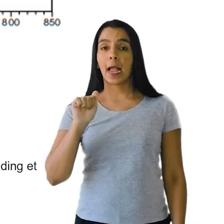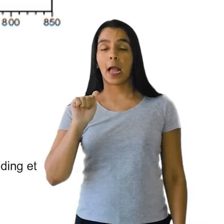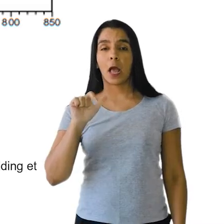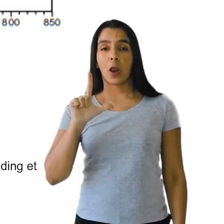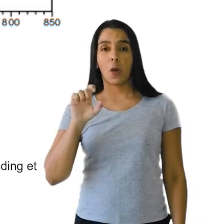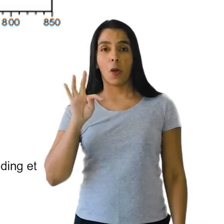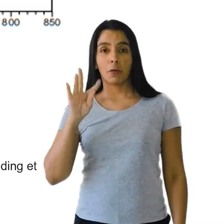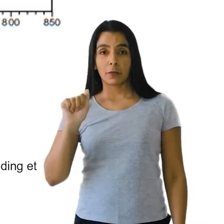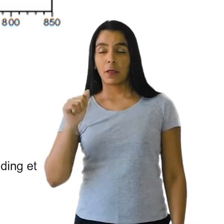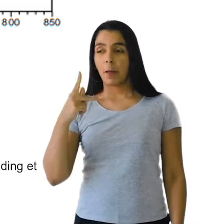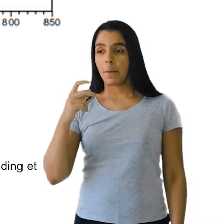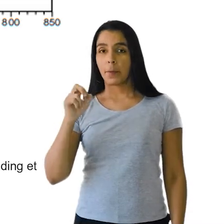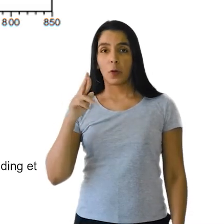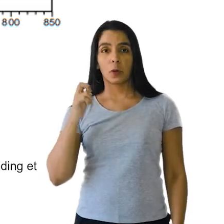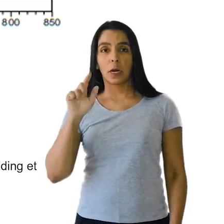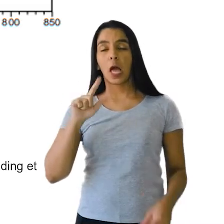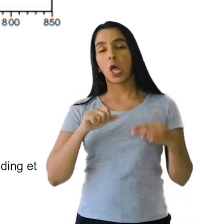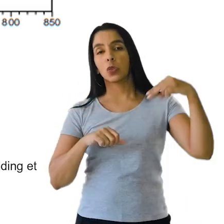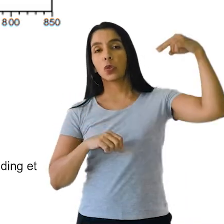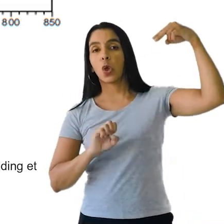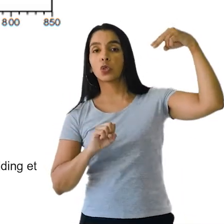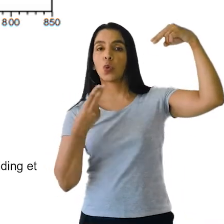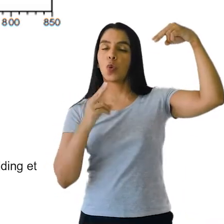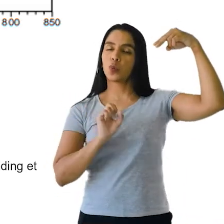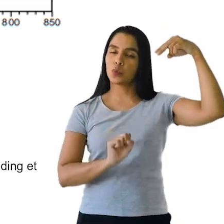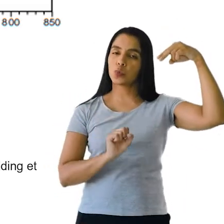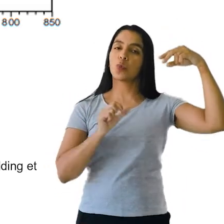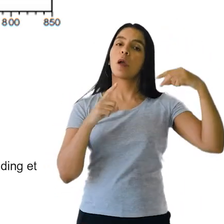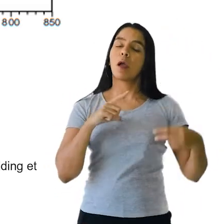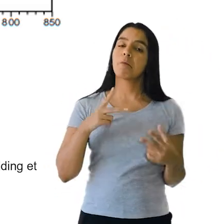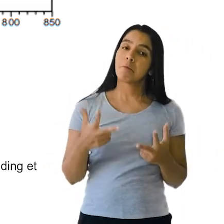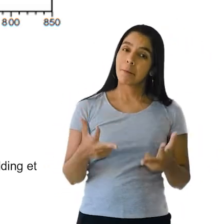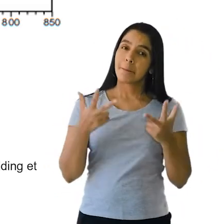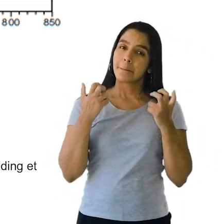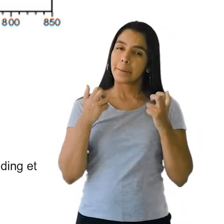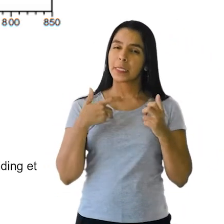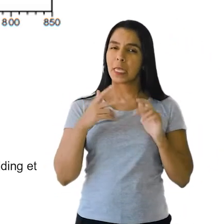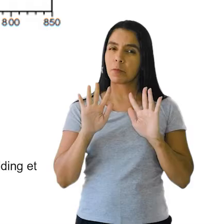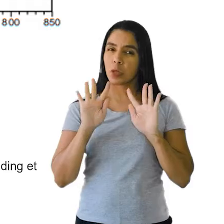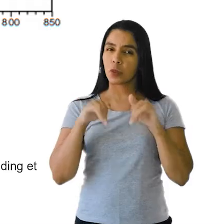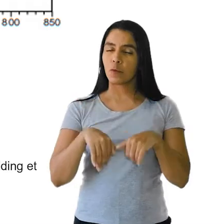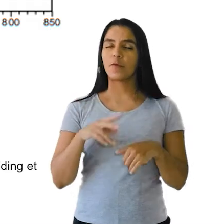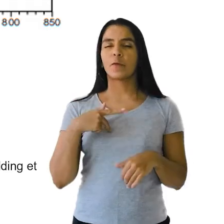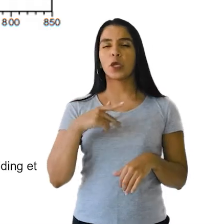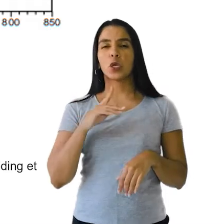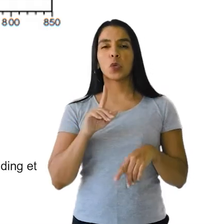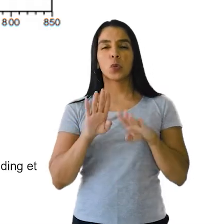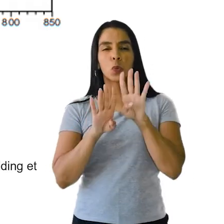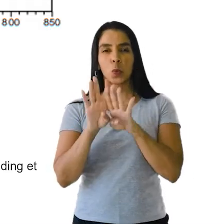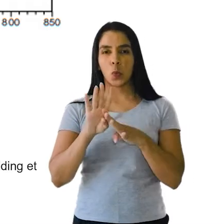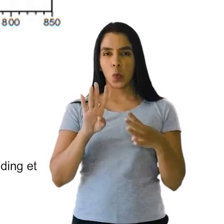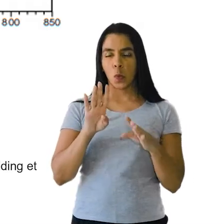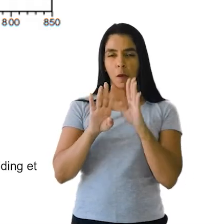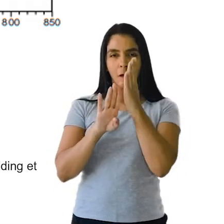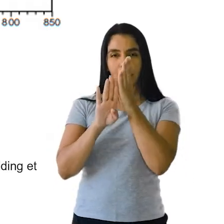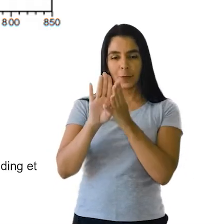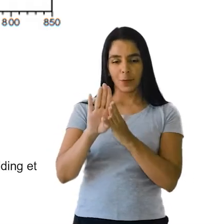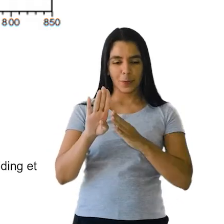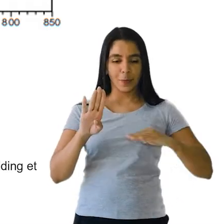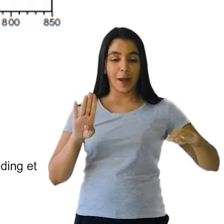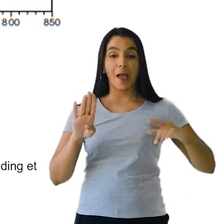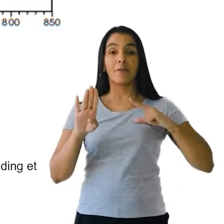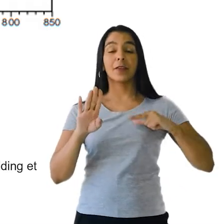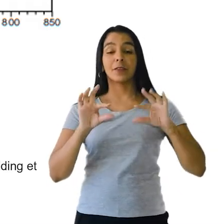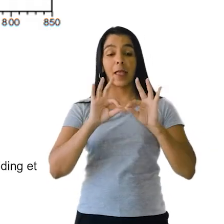pelo menos calota polar em um dos hemisférios, né? E aí a gente observa que tem ali na parte final